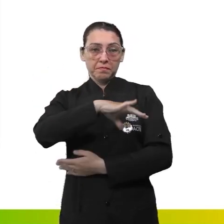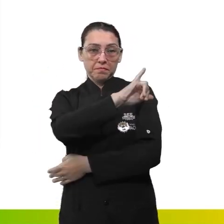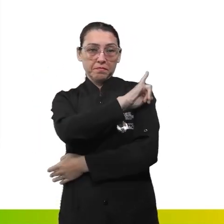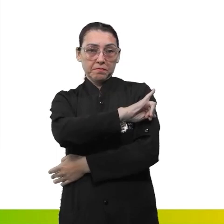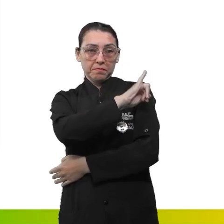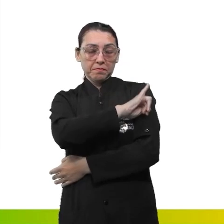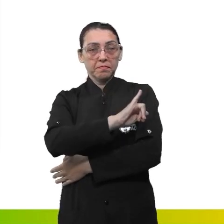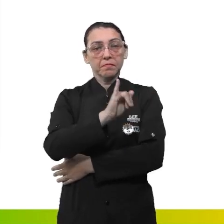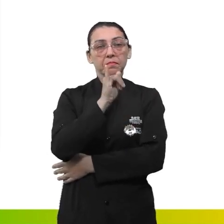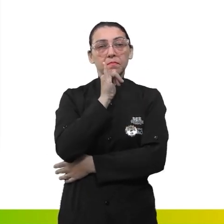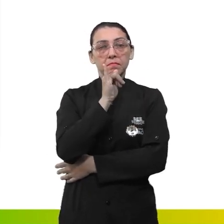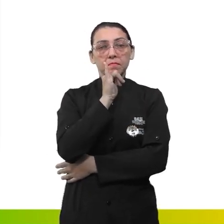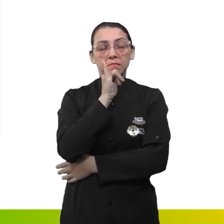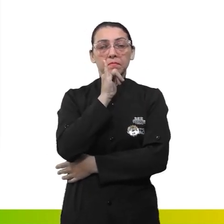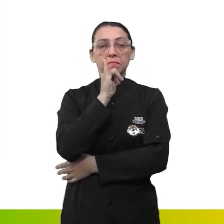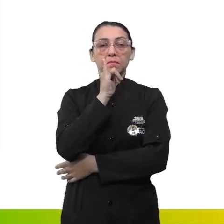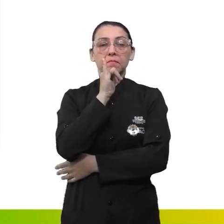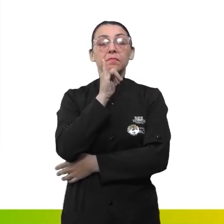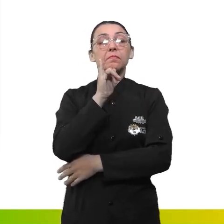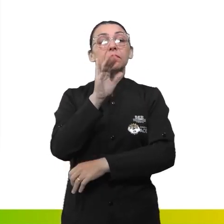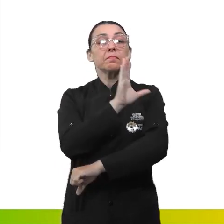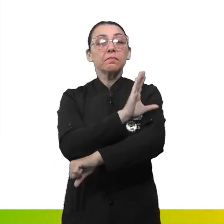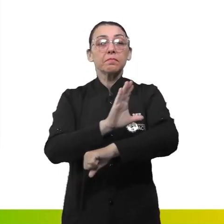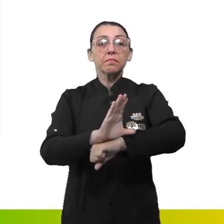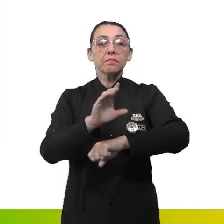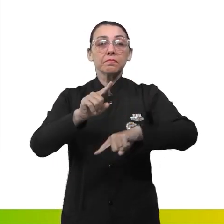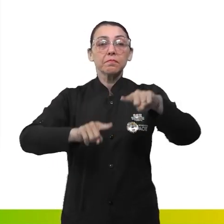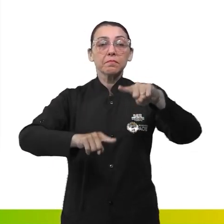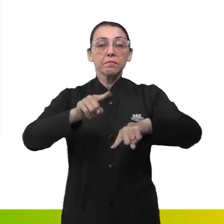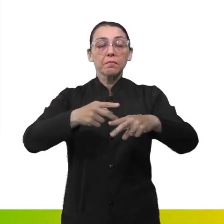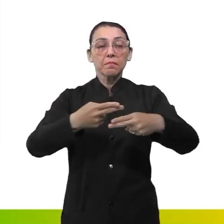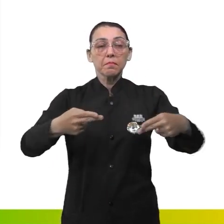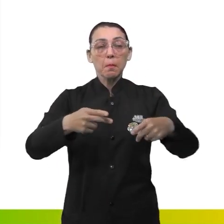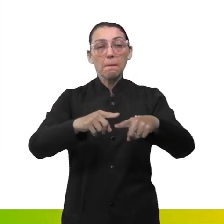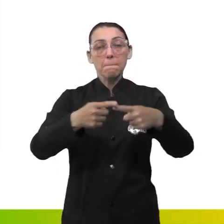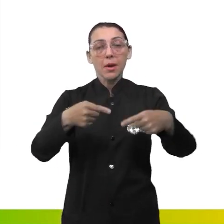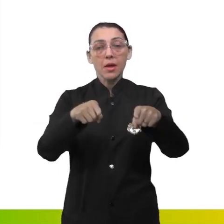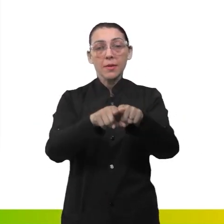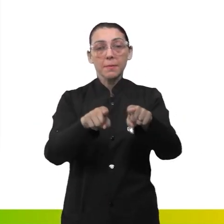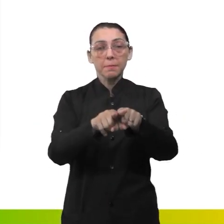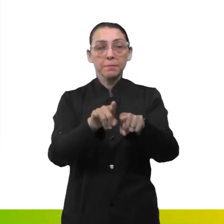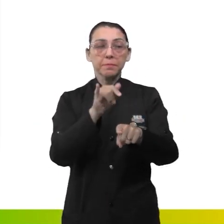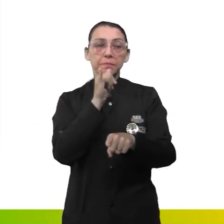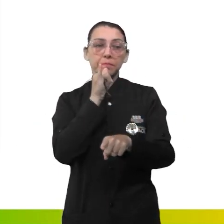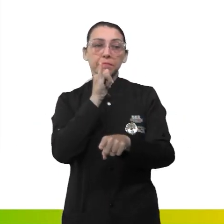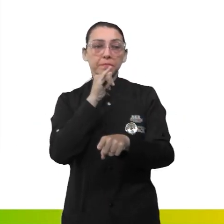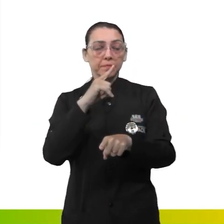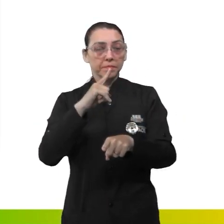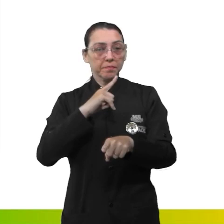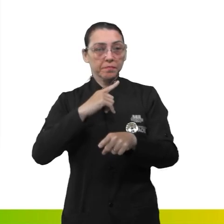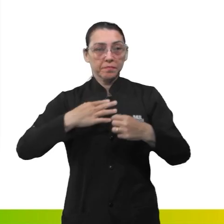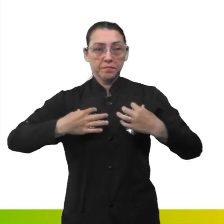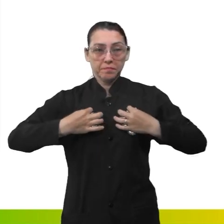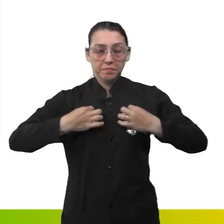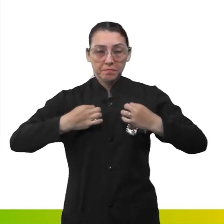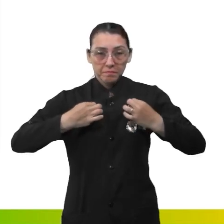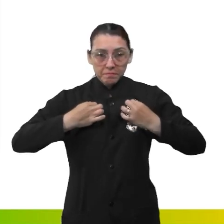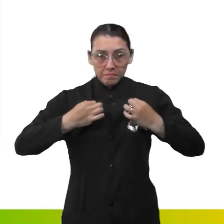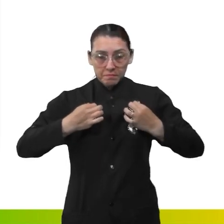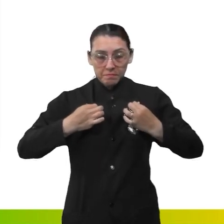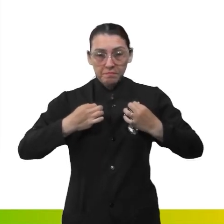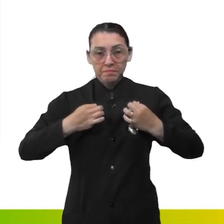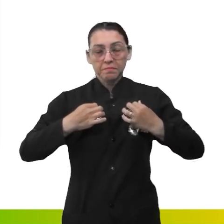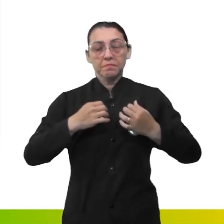como um exemplo de cultura material, mas também como exemplos nós temos as vestimentas